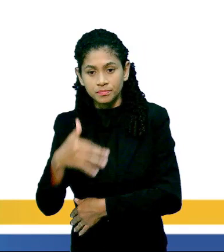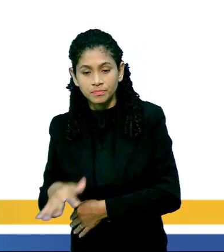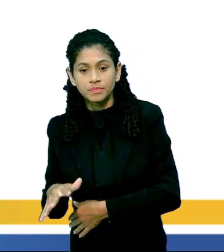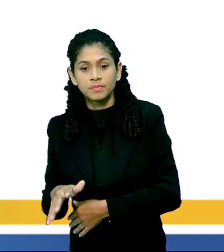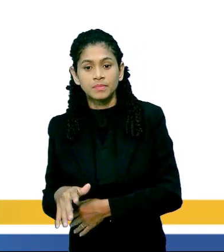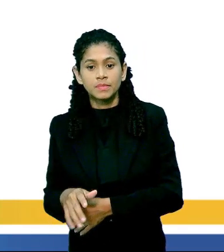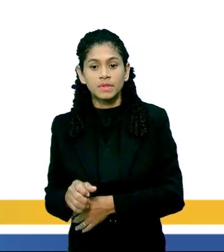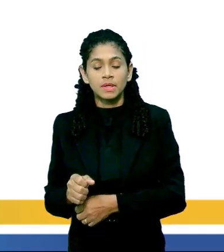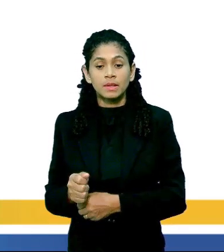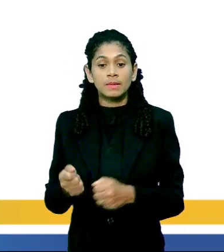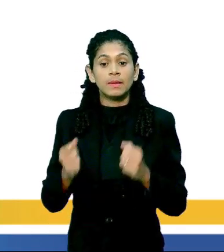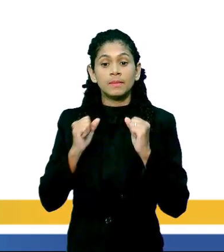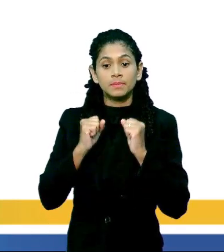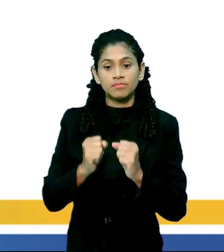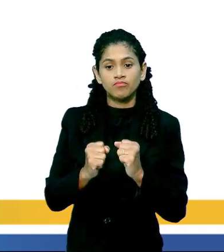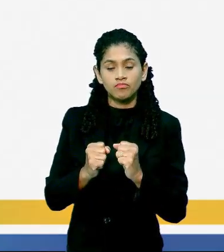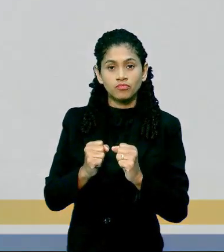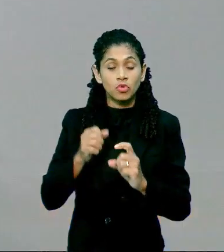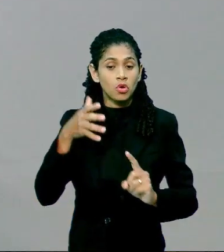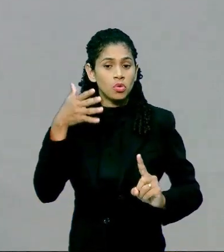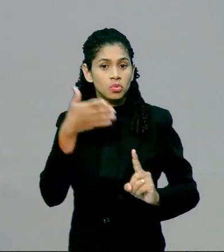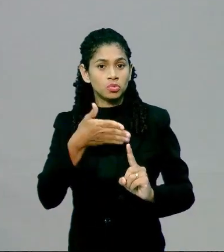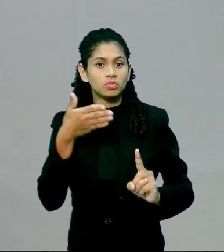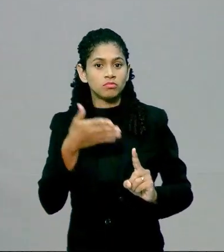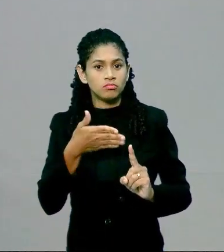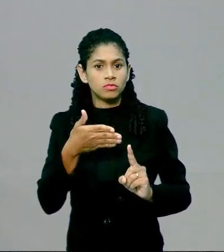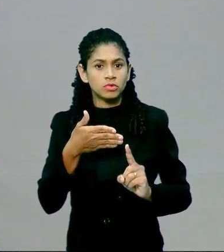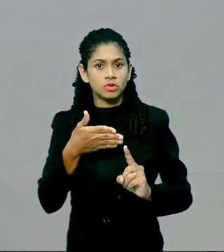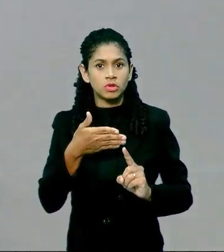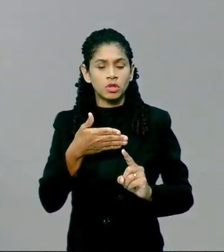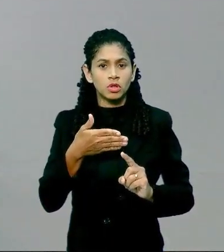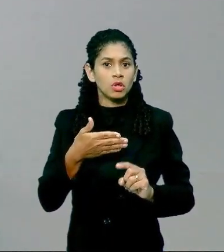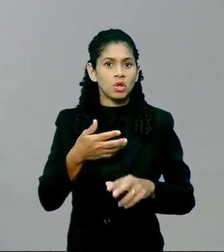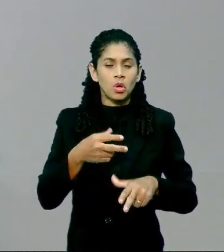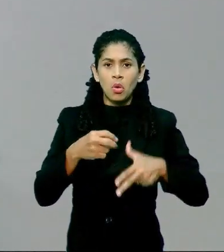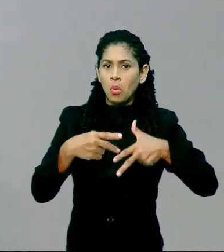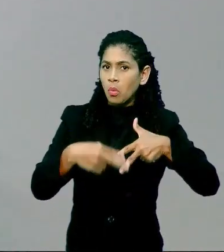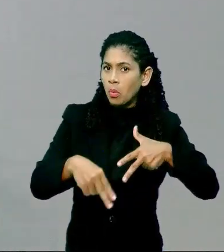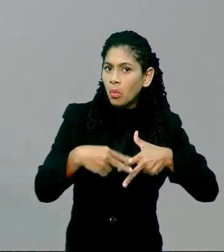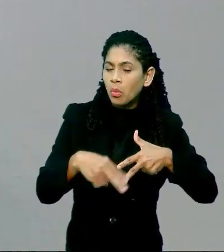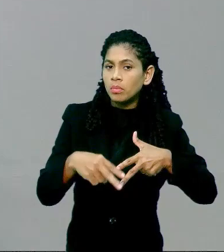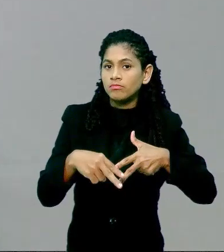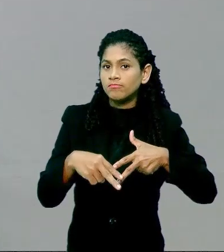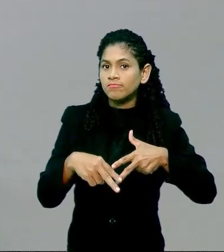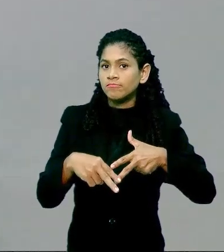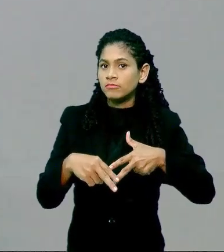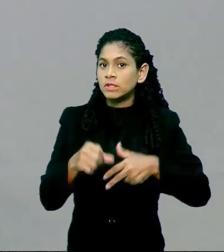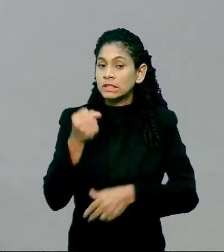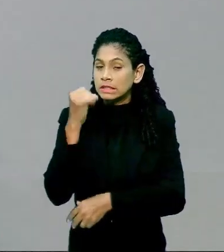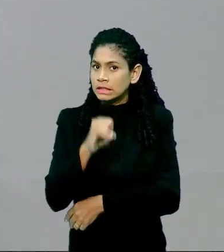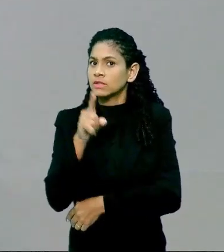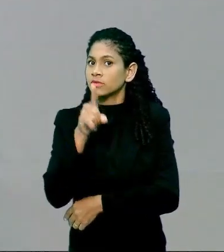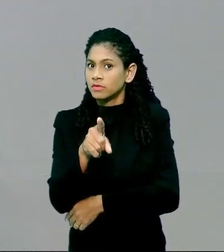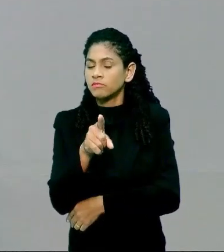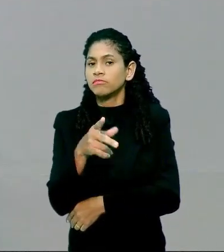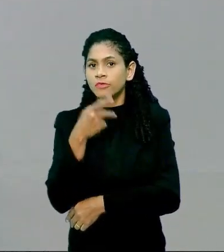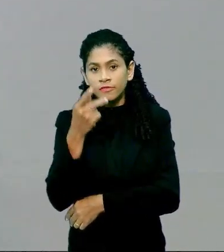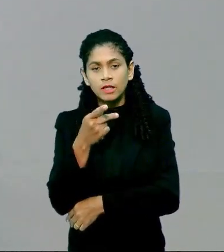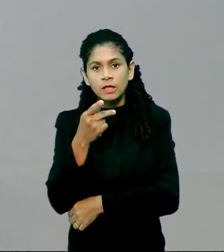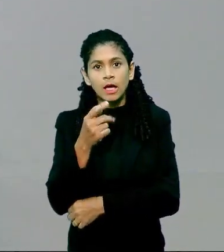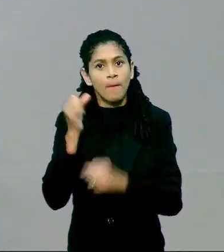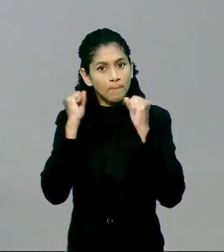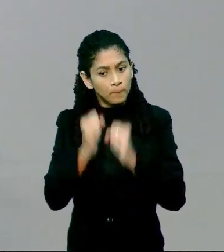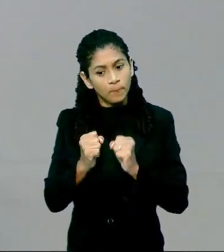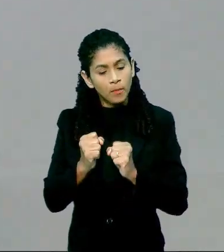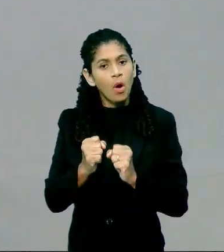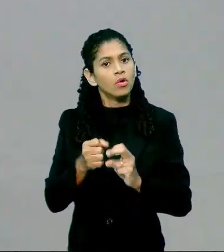devem ser influenciados por questões de gênero, e se você me disser ainda que é para ser influenciado, olha, você vai ter que voltar a fazer essa aula de novo, por